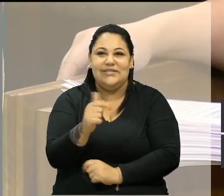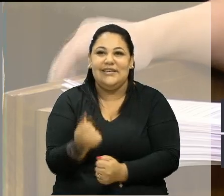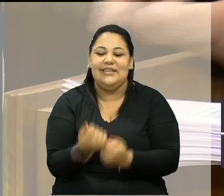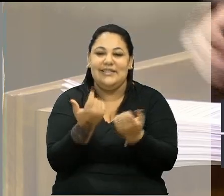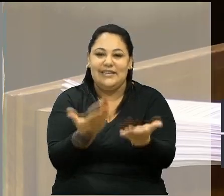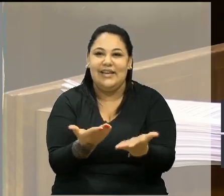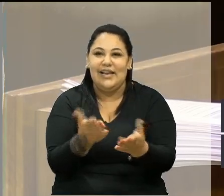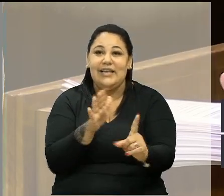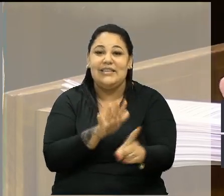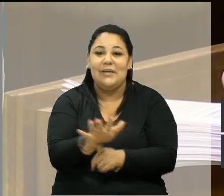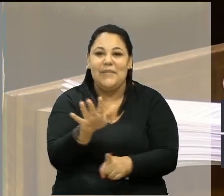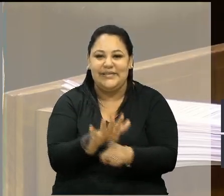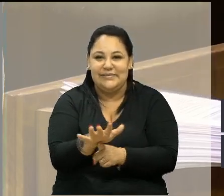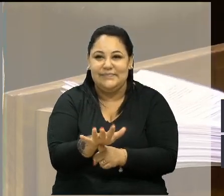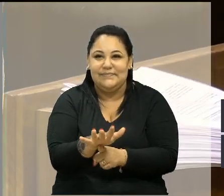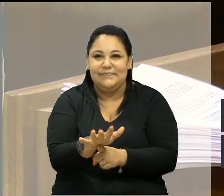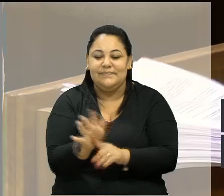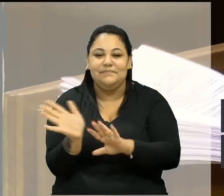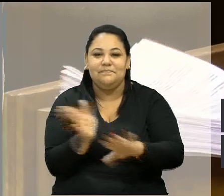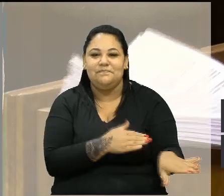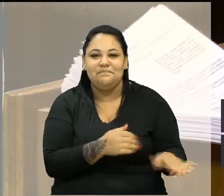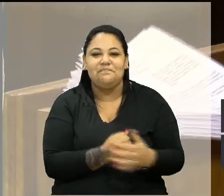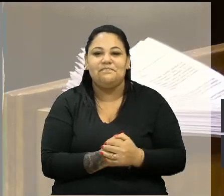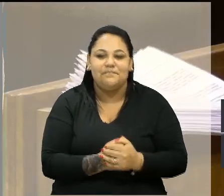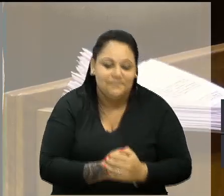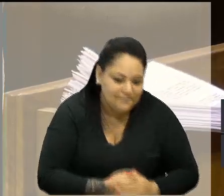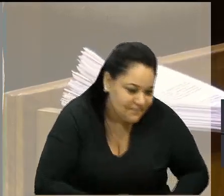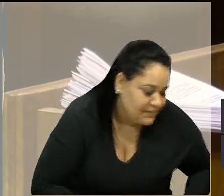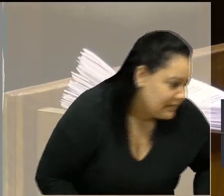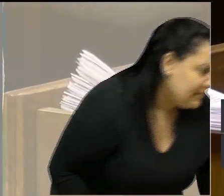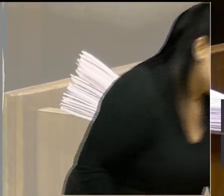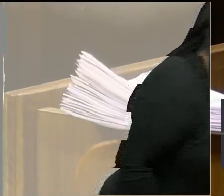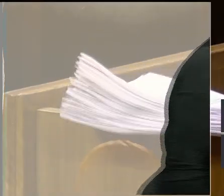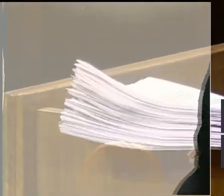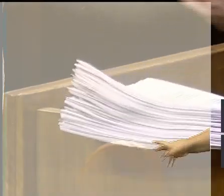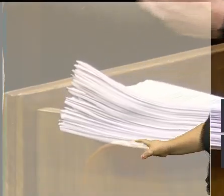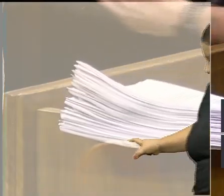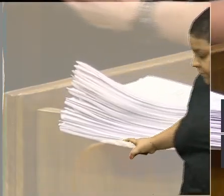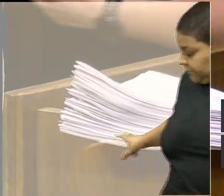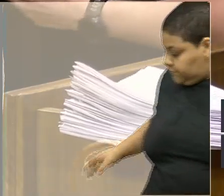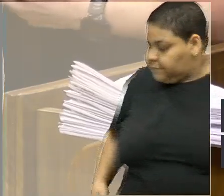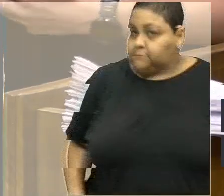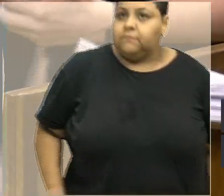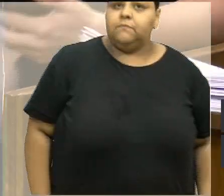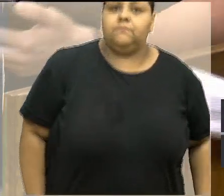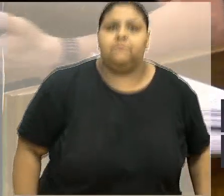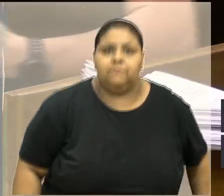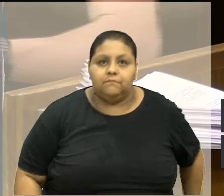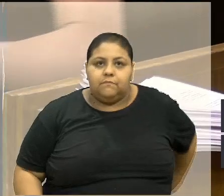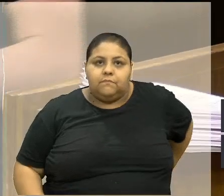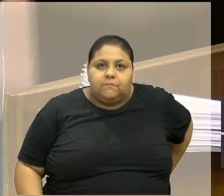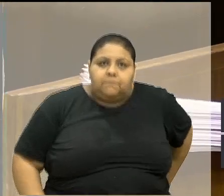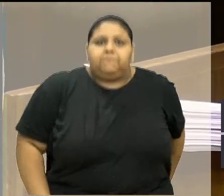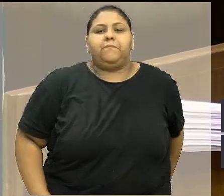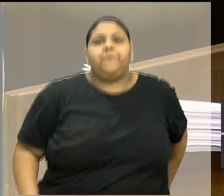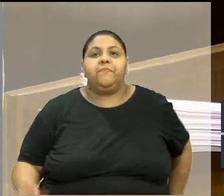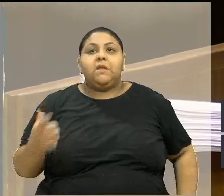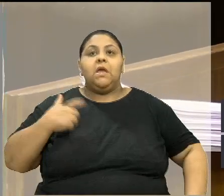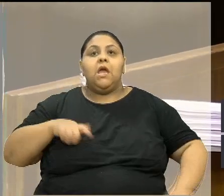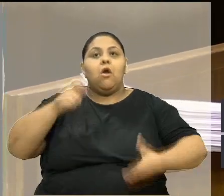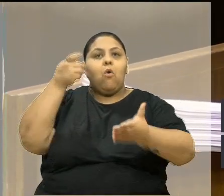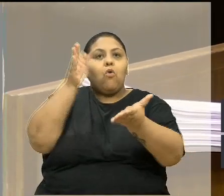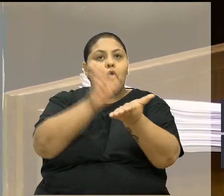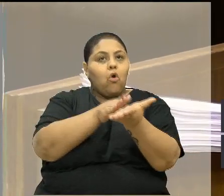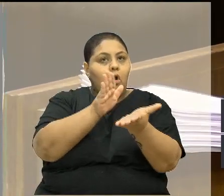essas demandas. Mas eu trouxe aqui, e como eu digo, o ano não acabou, né? E eu sou uma pessoa que cobro porque sou